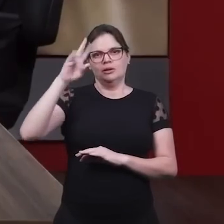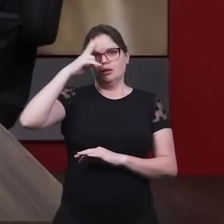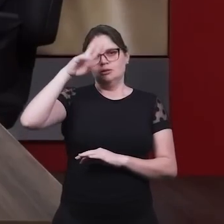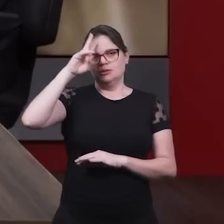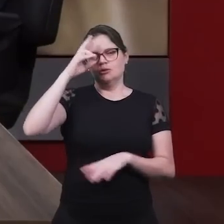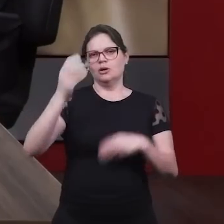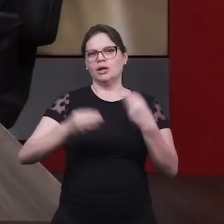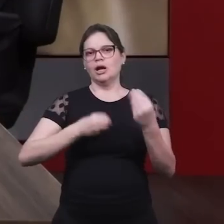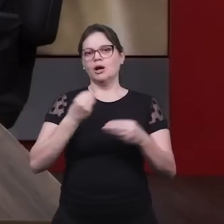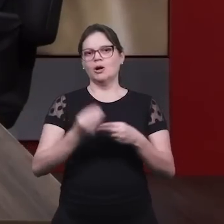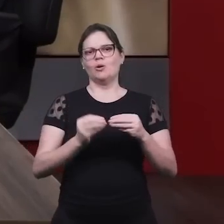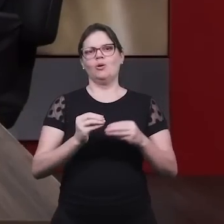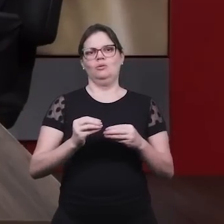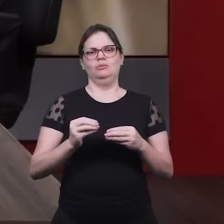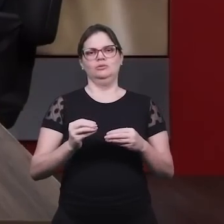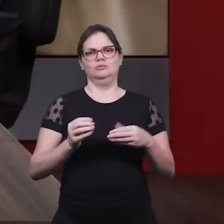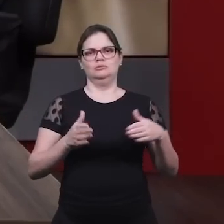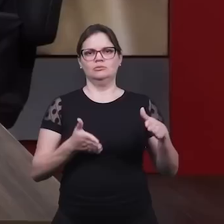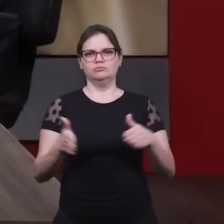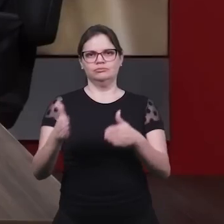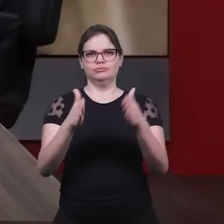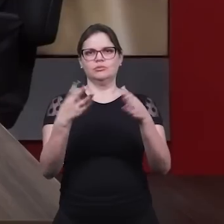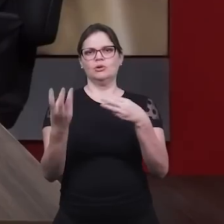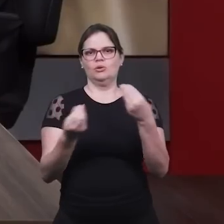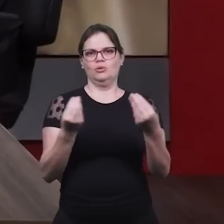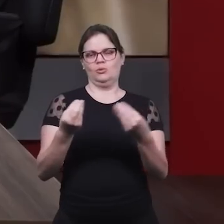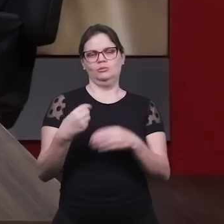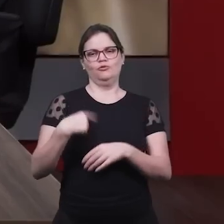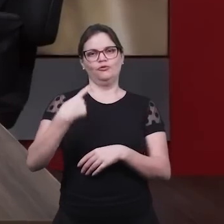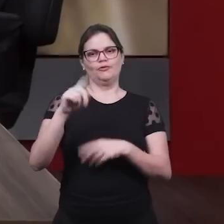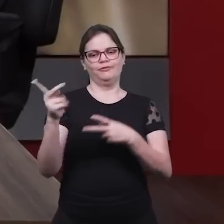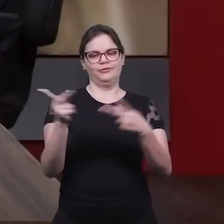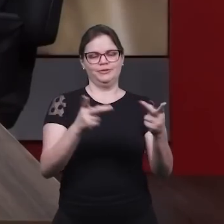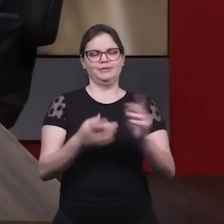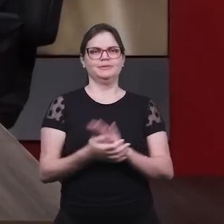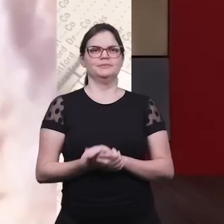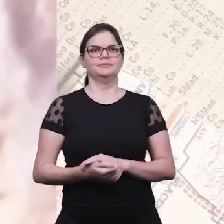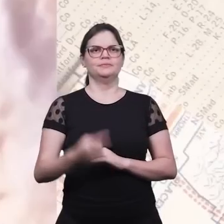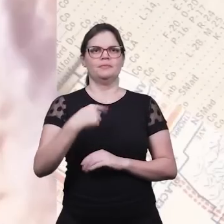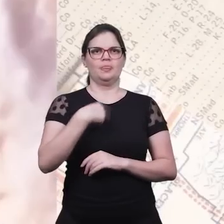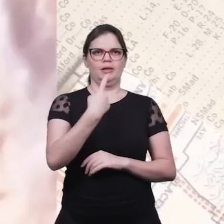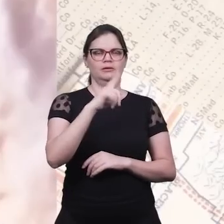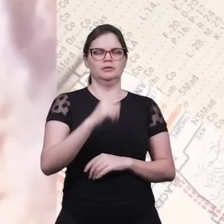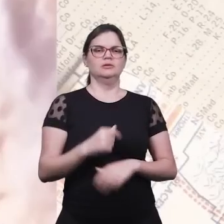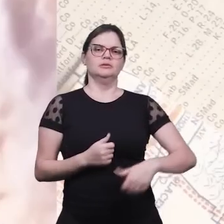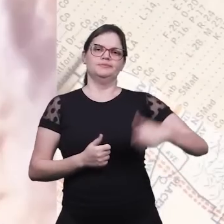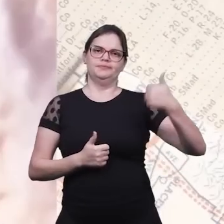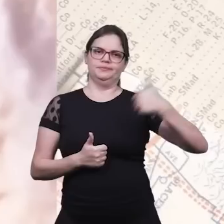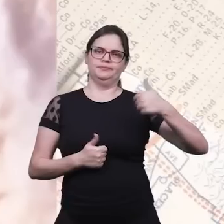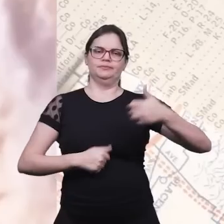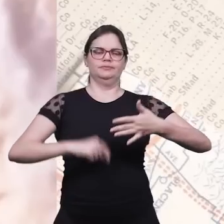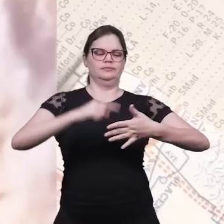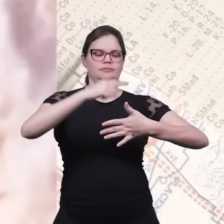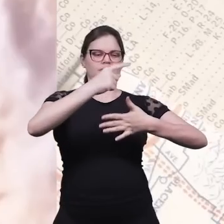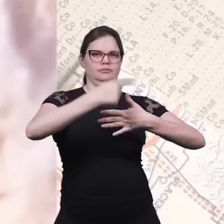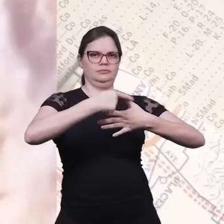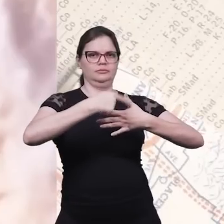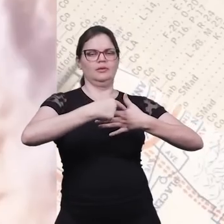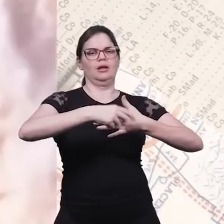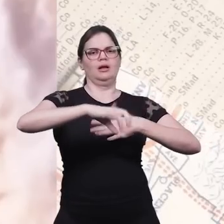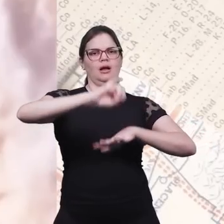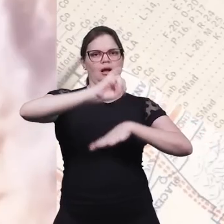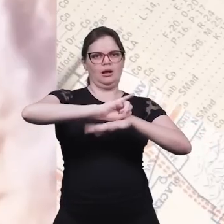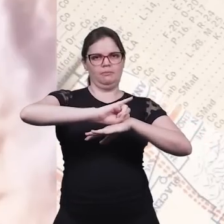ali? Começou? Então, eu estive na cidade de Mênfis, né, que seria a capital. Então, lá em